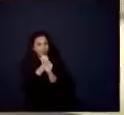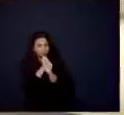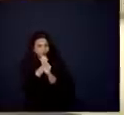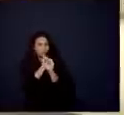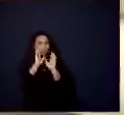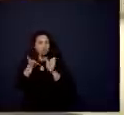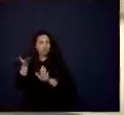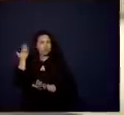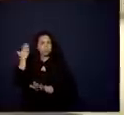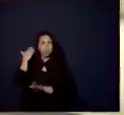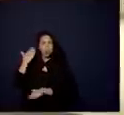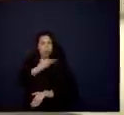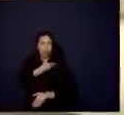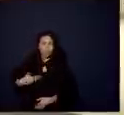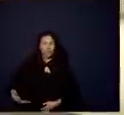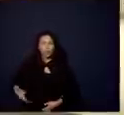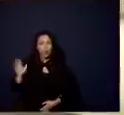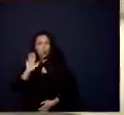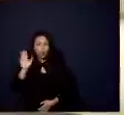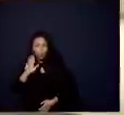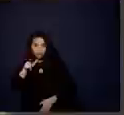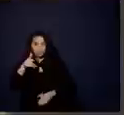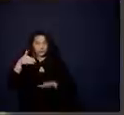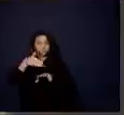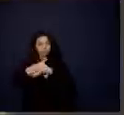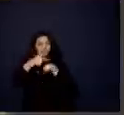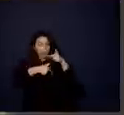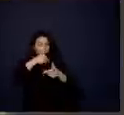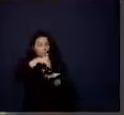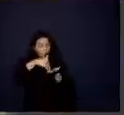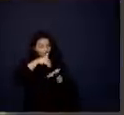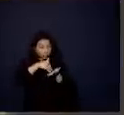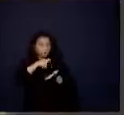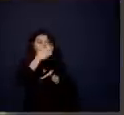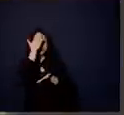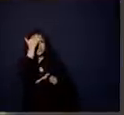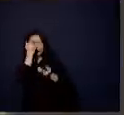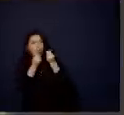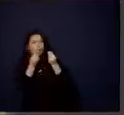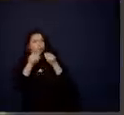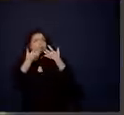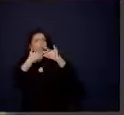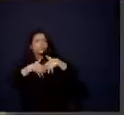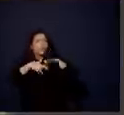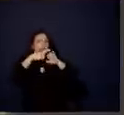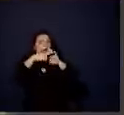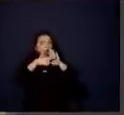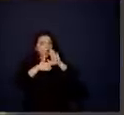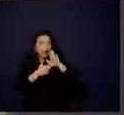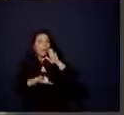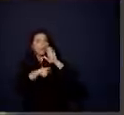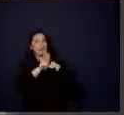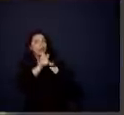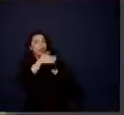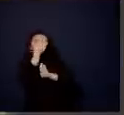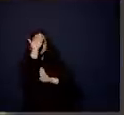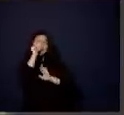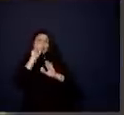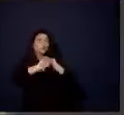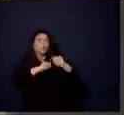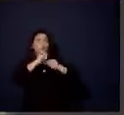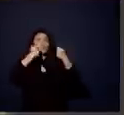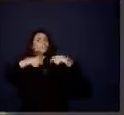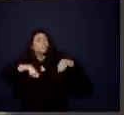a entender o que a gente chama das anomalias no nosso tributário que precisa ser feito para a gente ter um sistema tributário inclusive